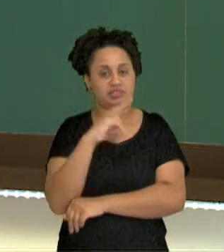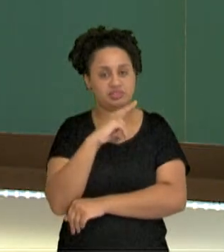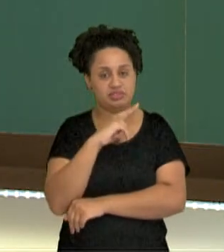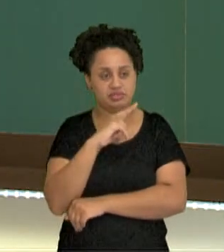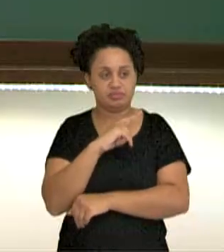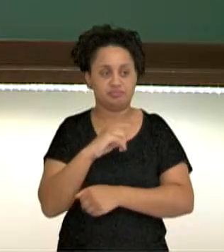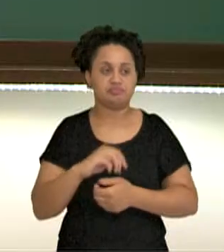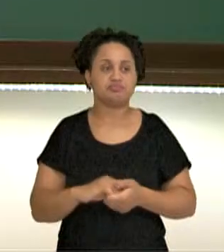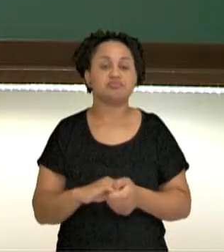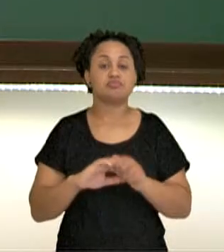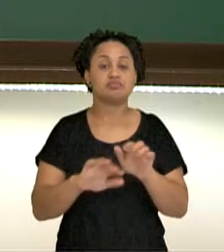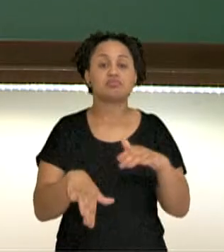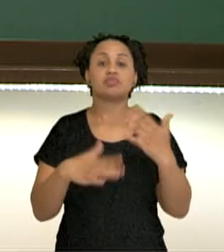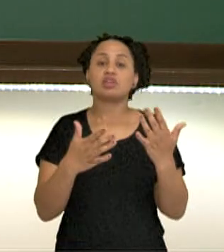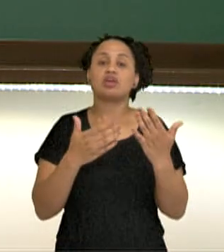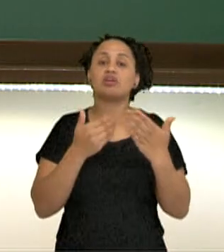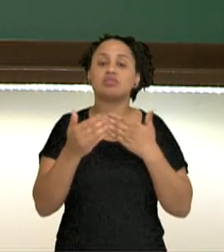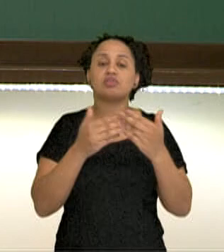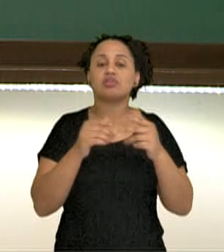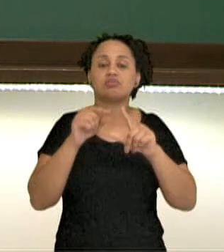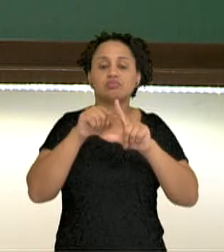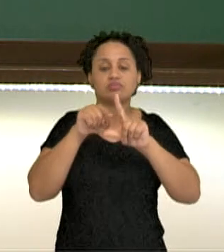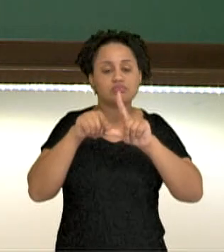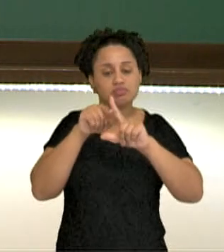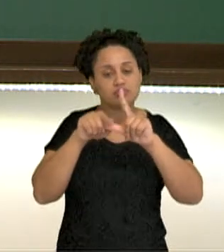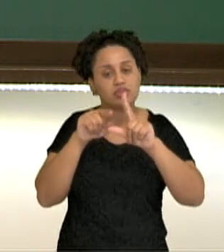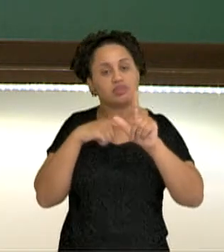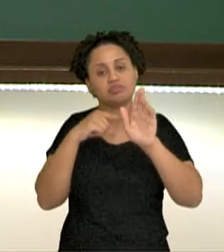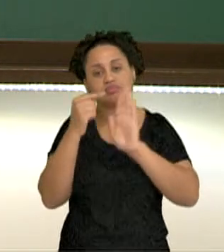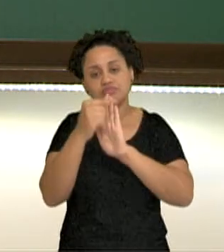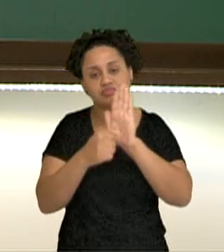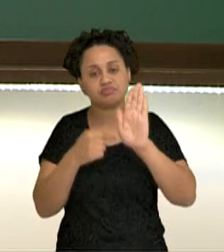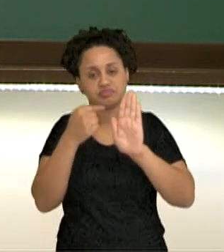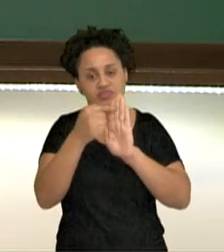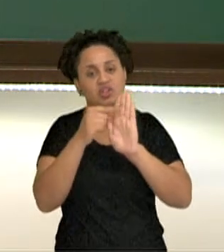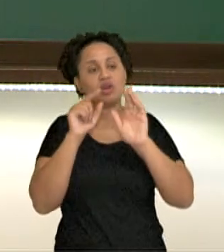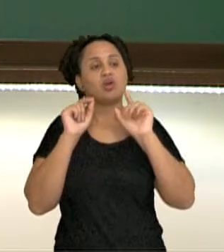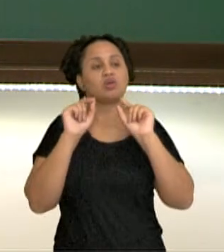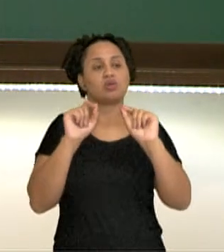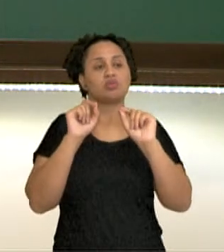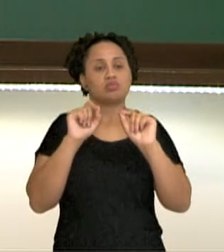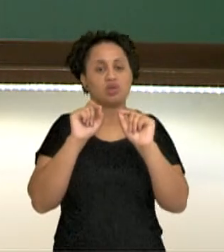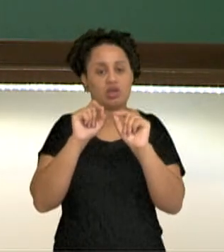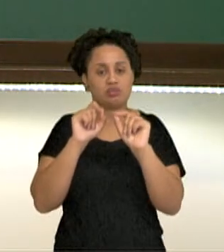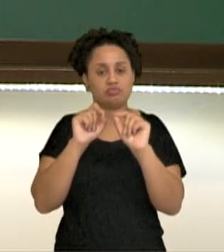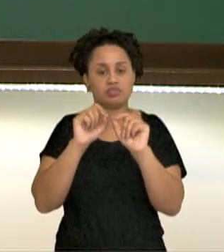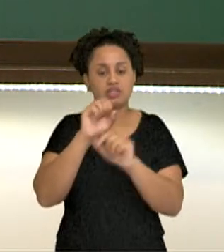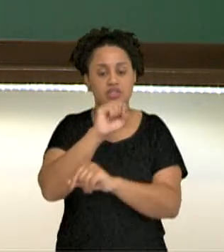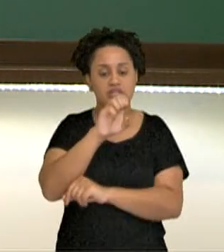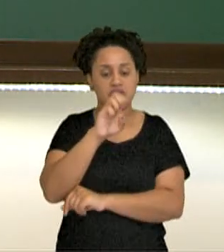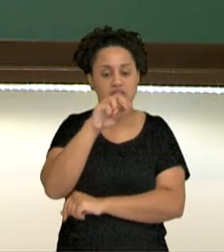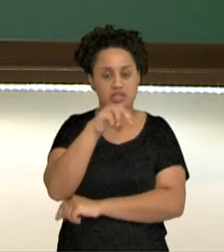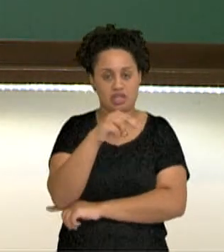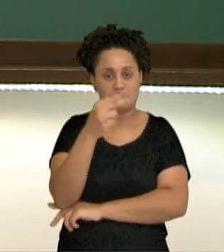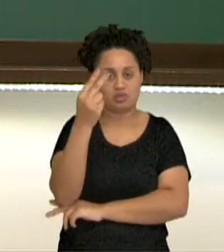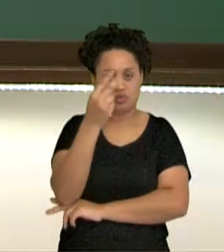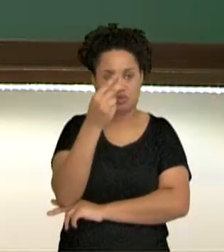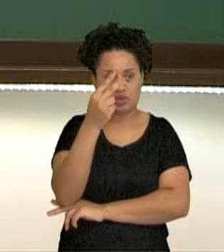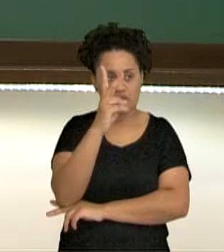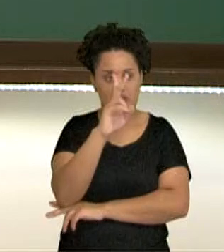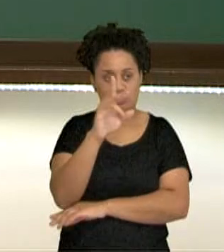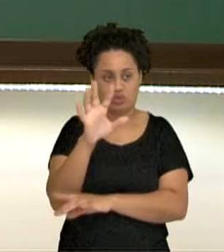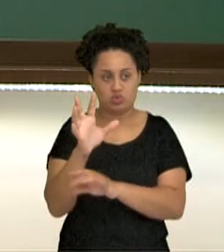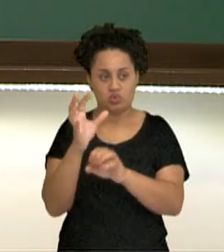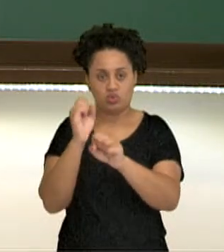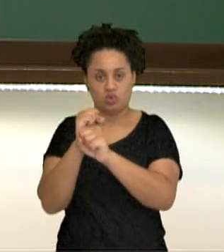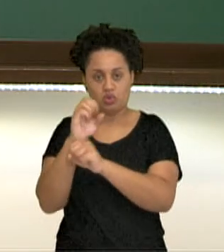trigonometria. Então, para qualquer ângulo na circunferência trigonométrica, o quadrado do seno mais o quadrado